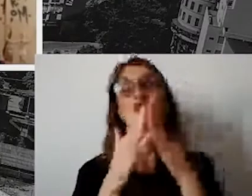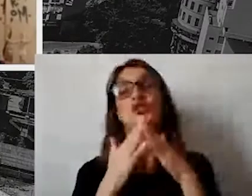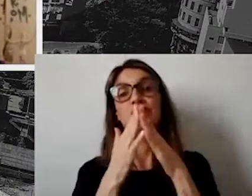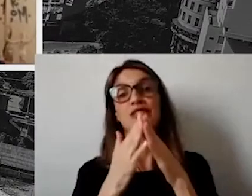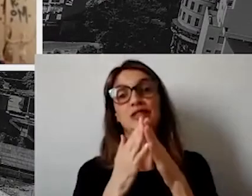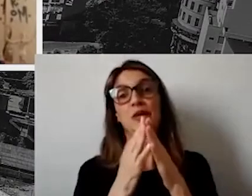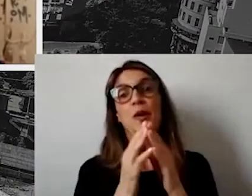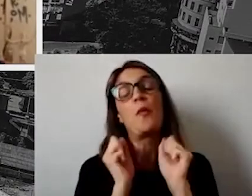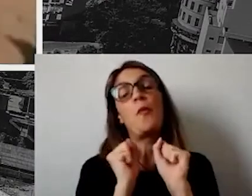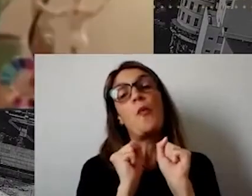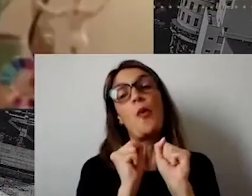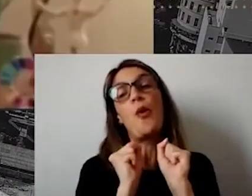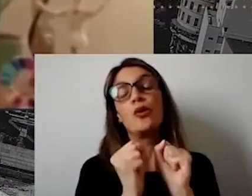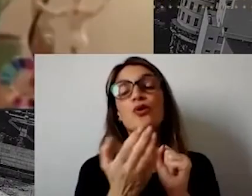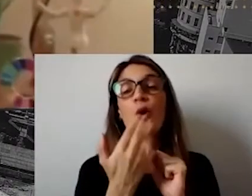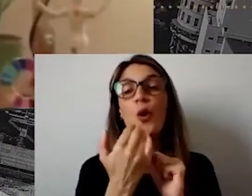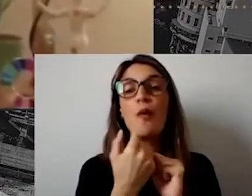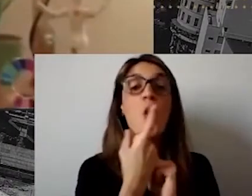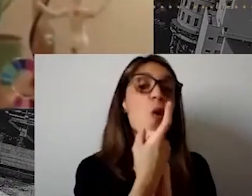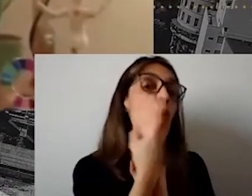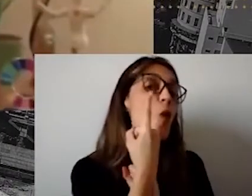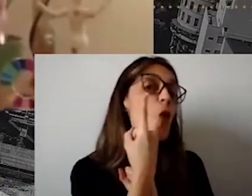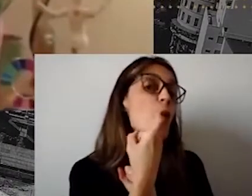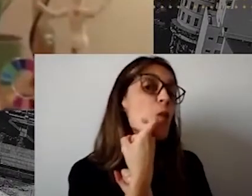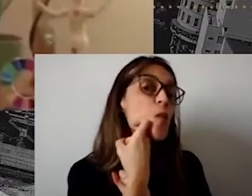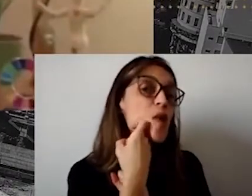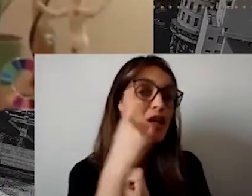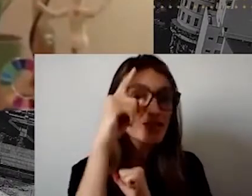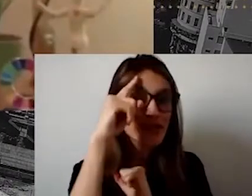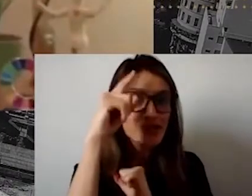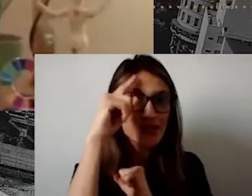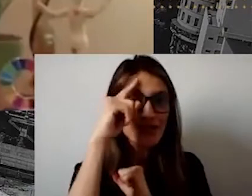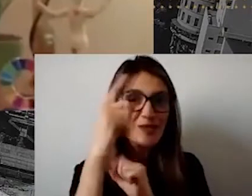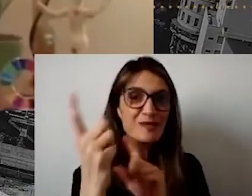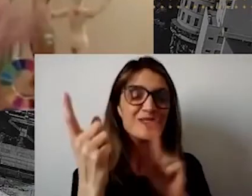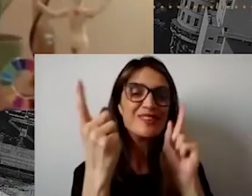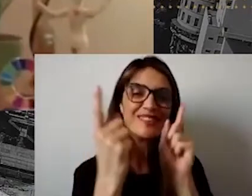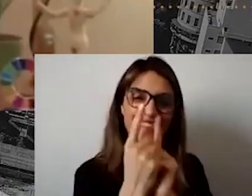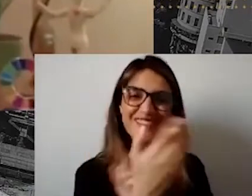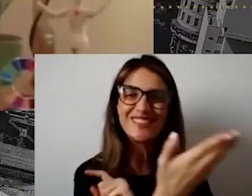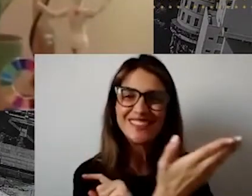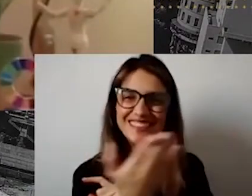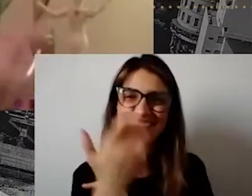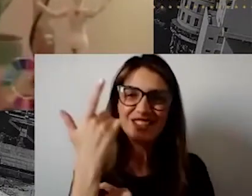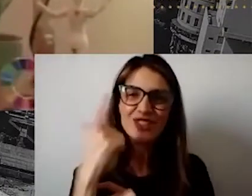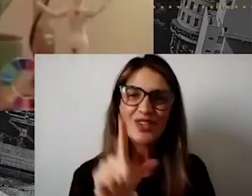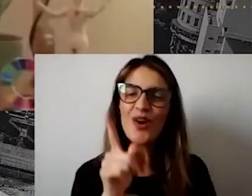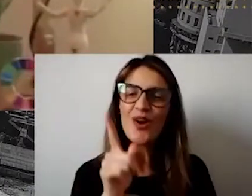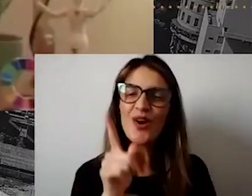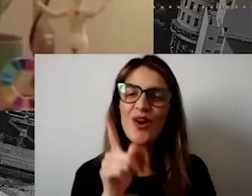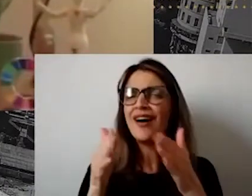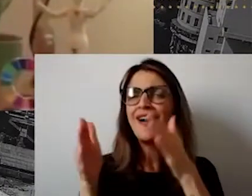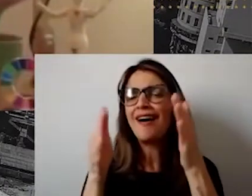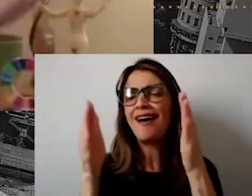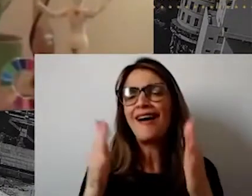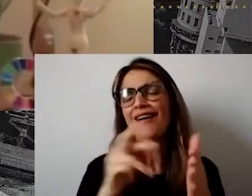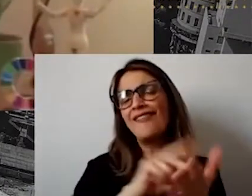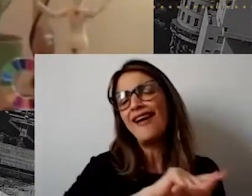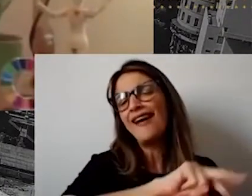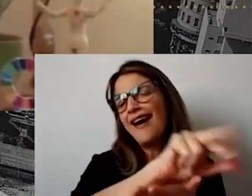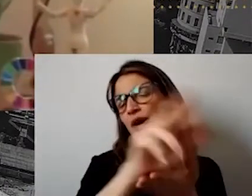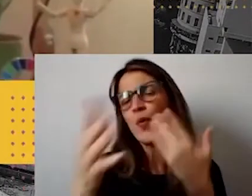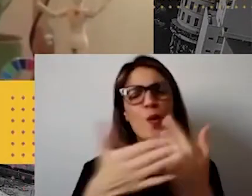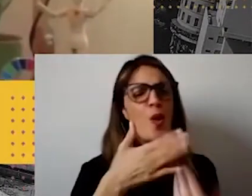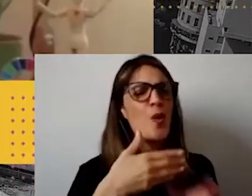por dia ao longo deste próximo ano para reencontrá-los. As margens do Rio Negro, Solimões, em qualquer rio da